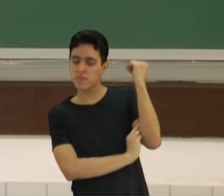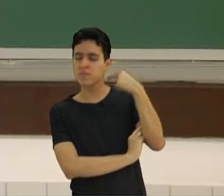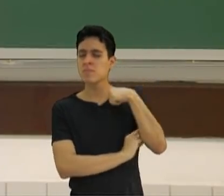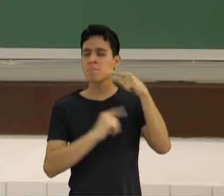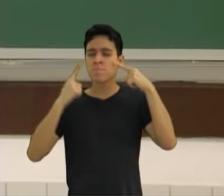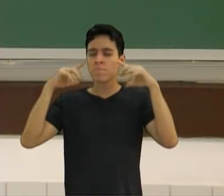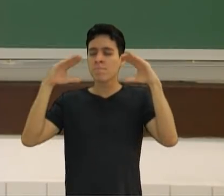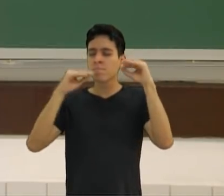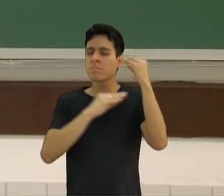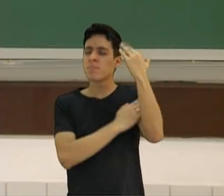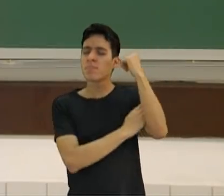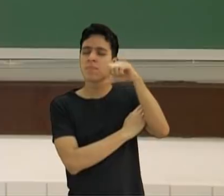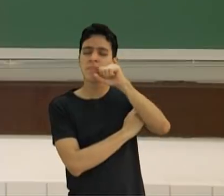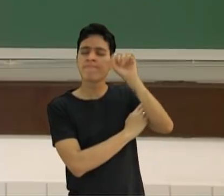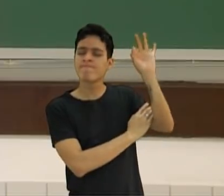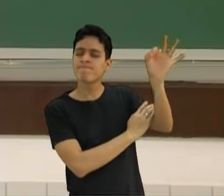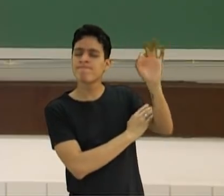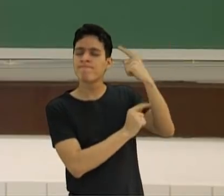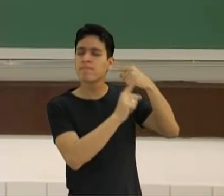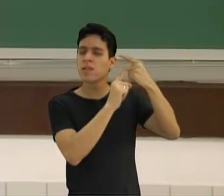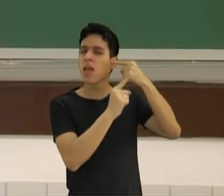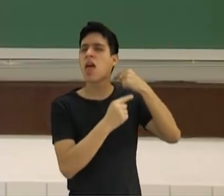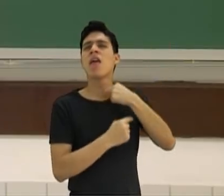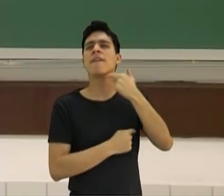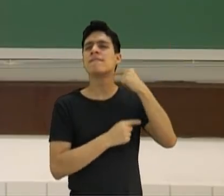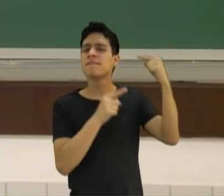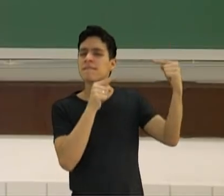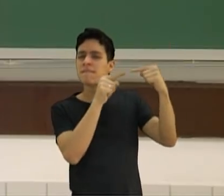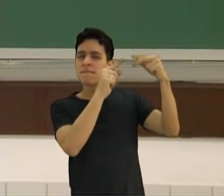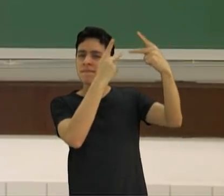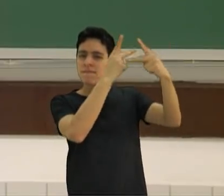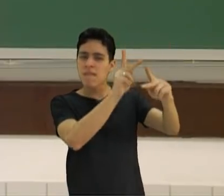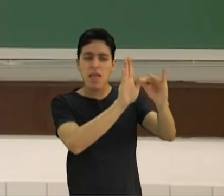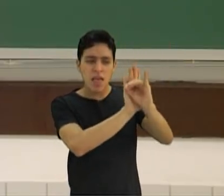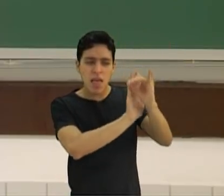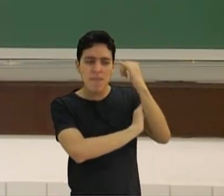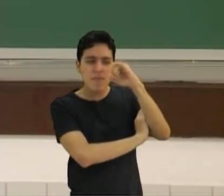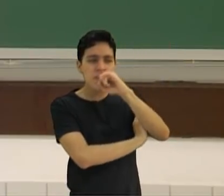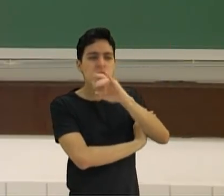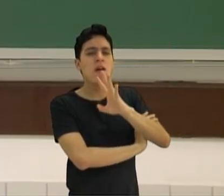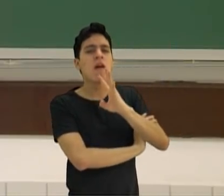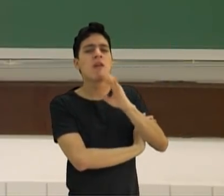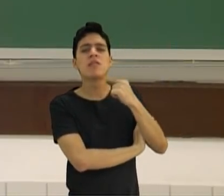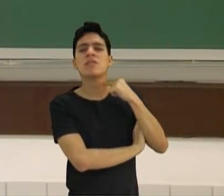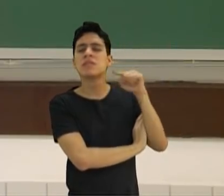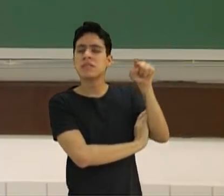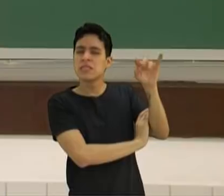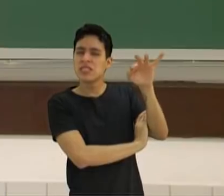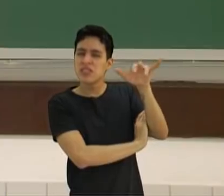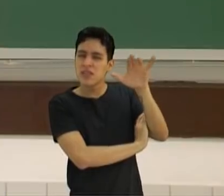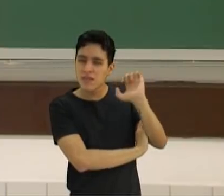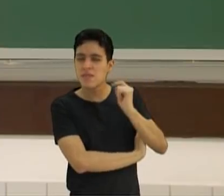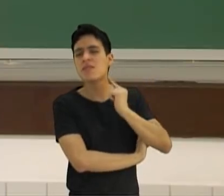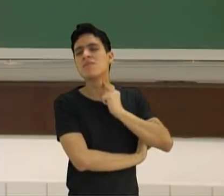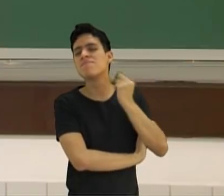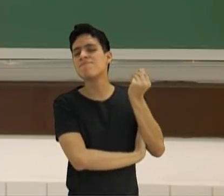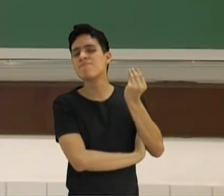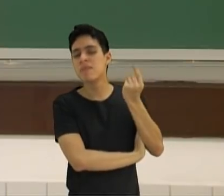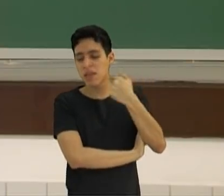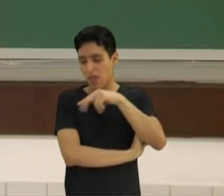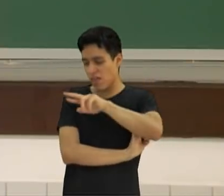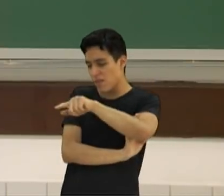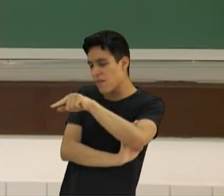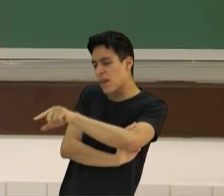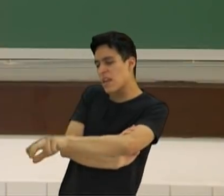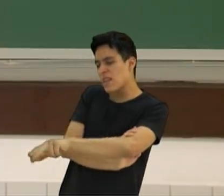sei? Por causa do timbre da voz dela. É a identidade da voz dela que é diferente da identidade da voz do